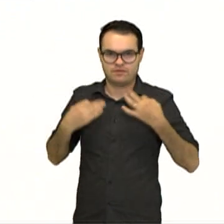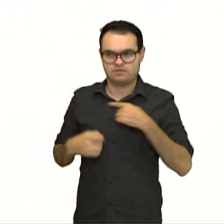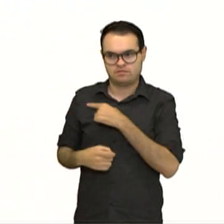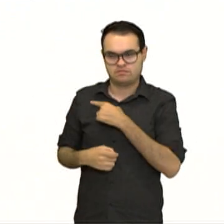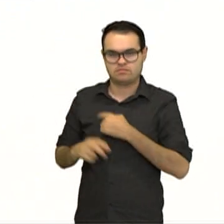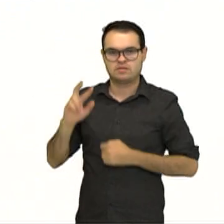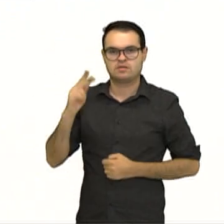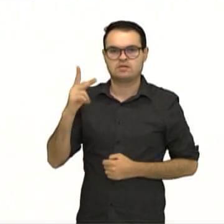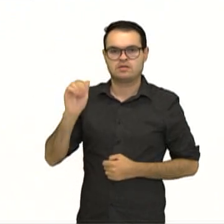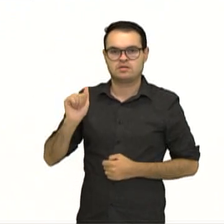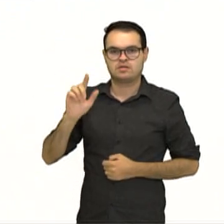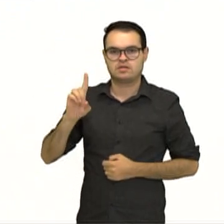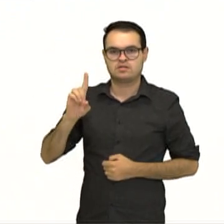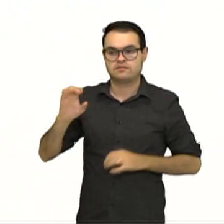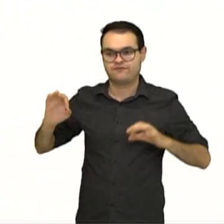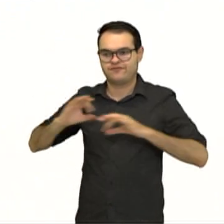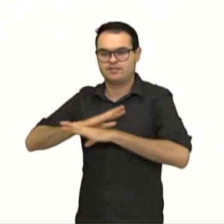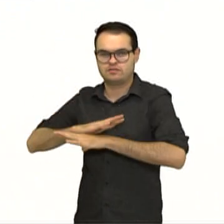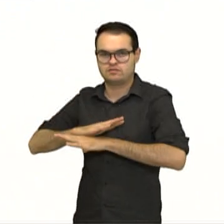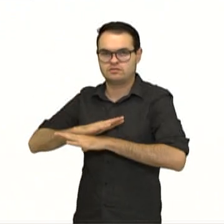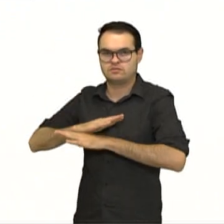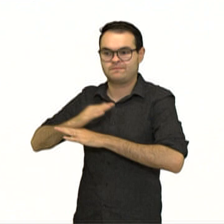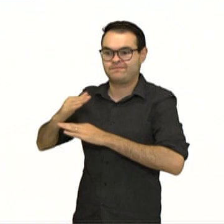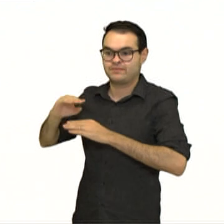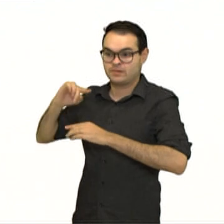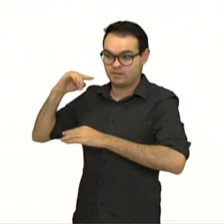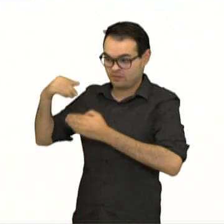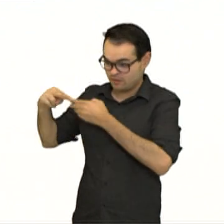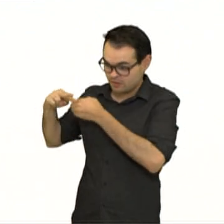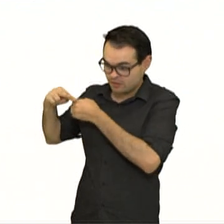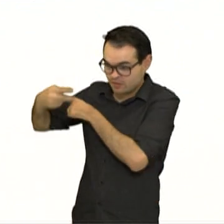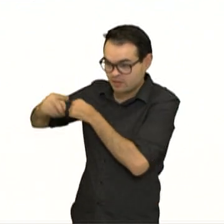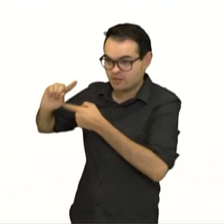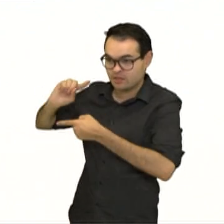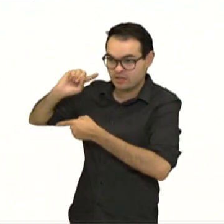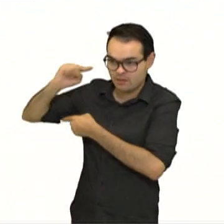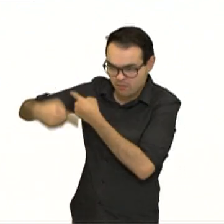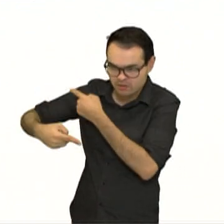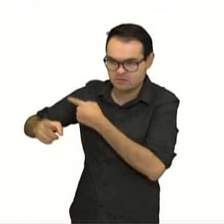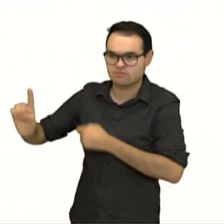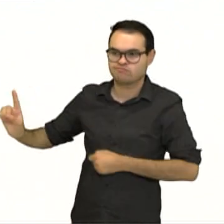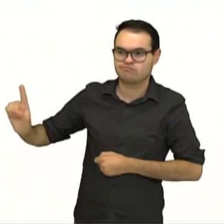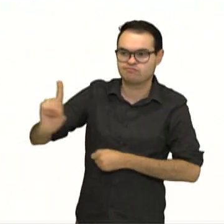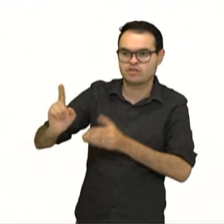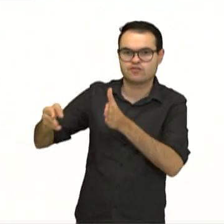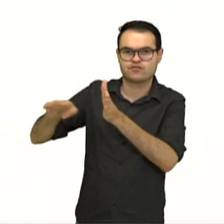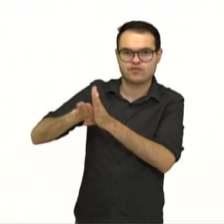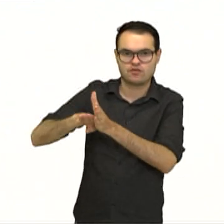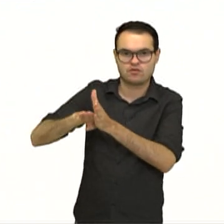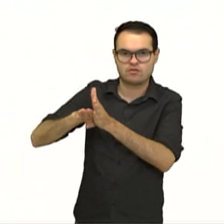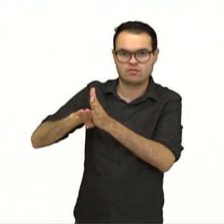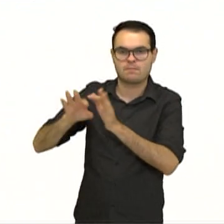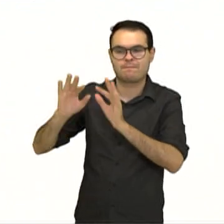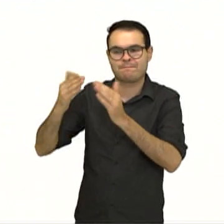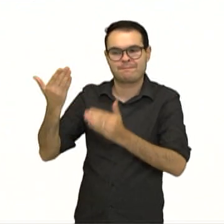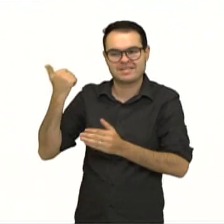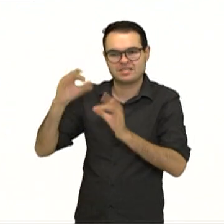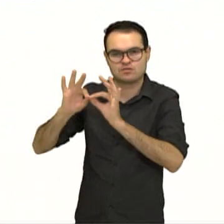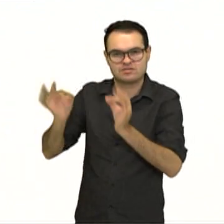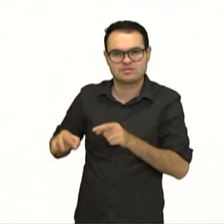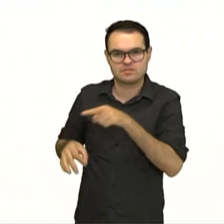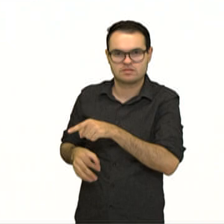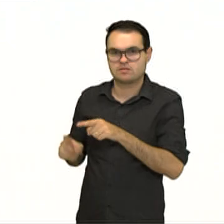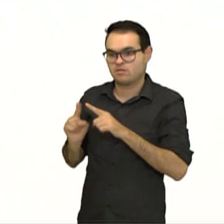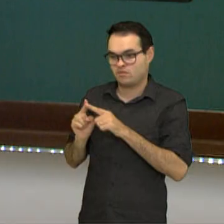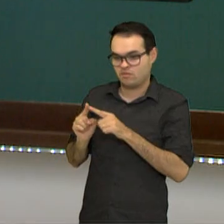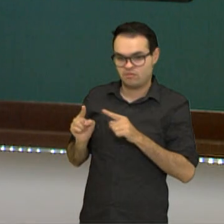had finished. E a outra ação que aconteceu depois, passado simples, he arrived. Dá uma olhada nessa linha